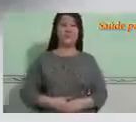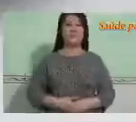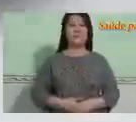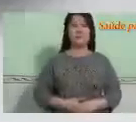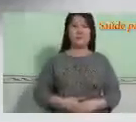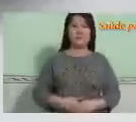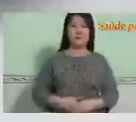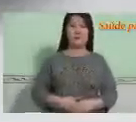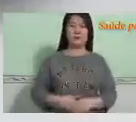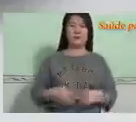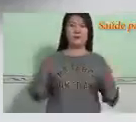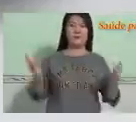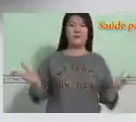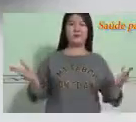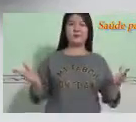negros.